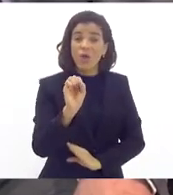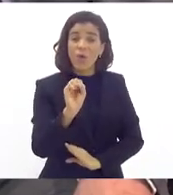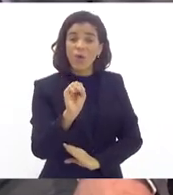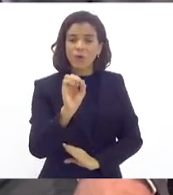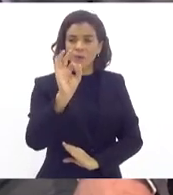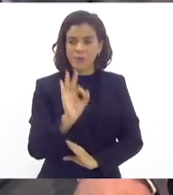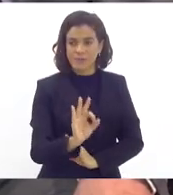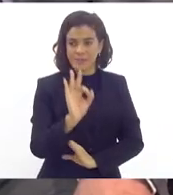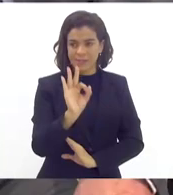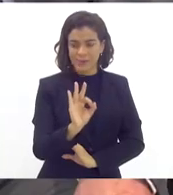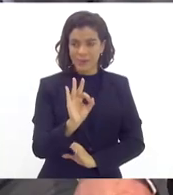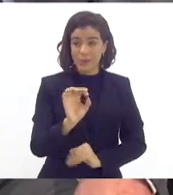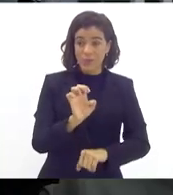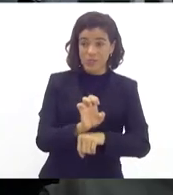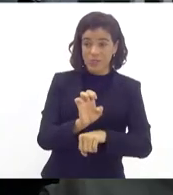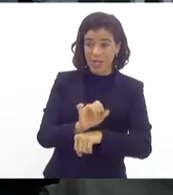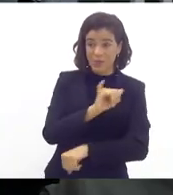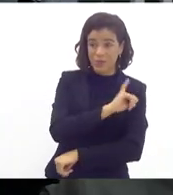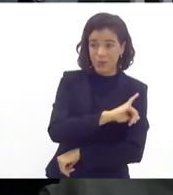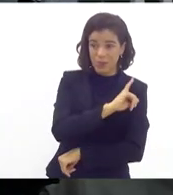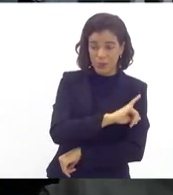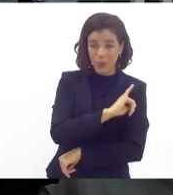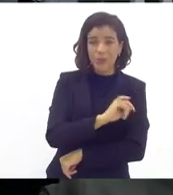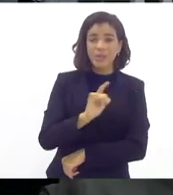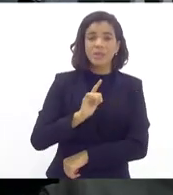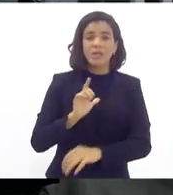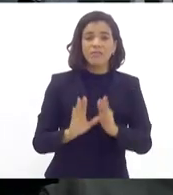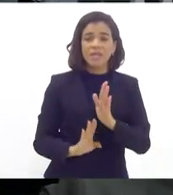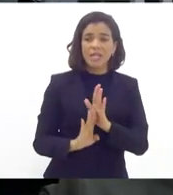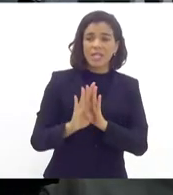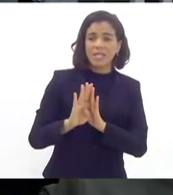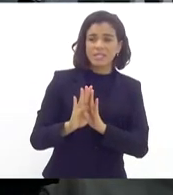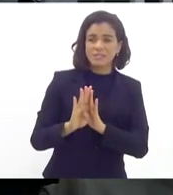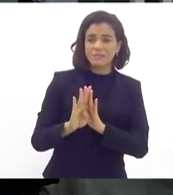0,8%. E o estado do Rio de Janeiro teve crescimento